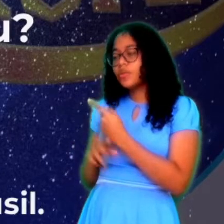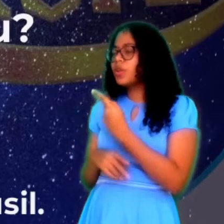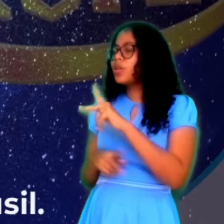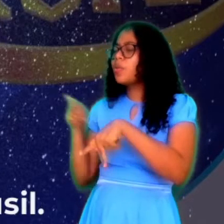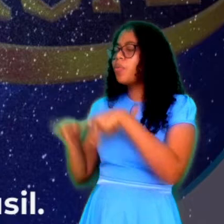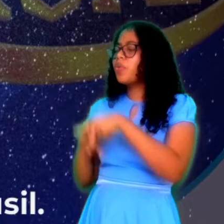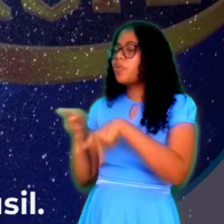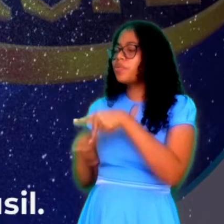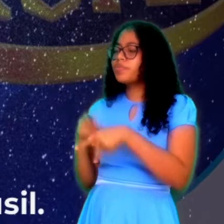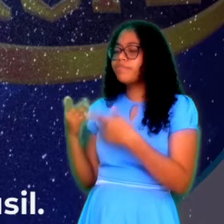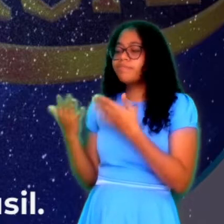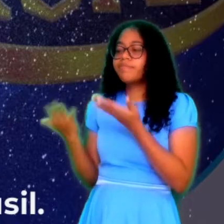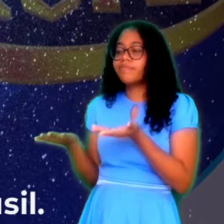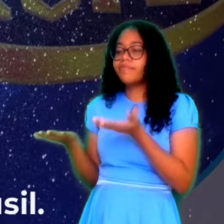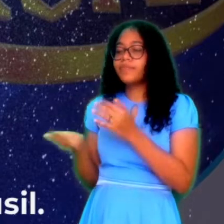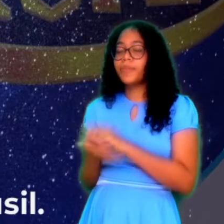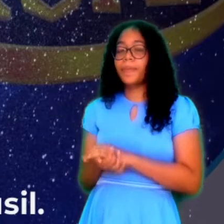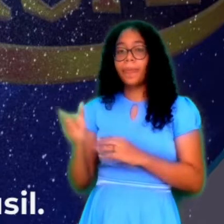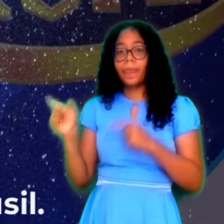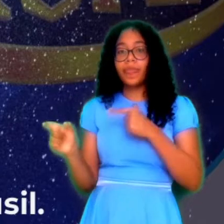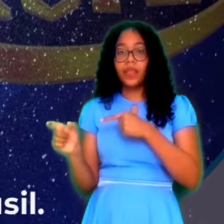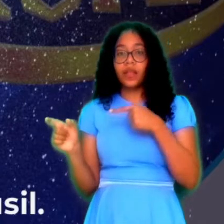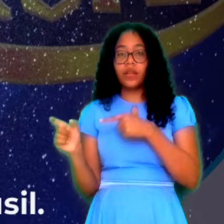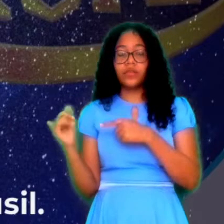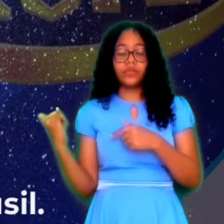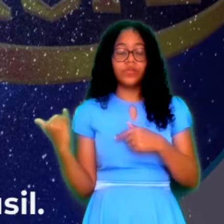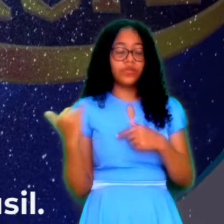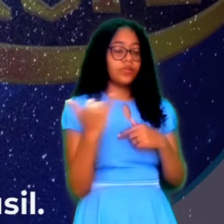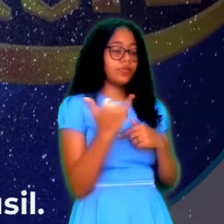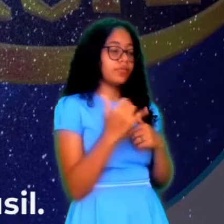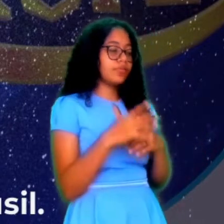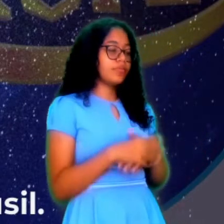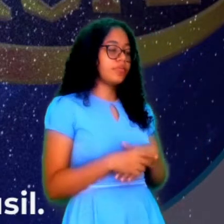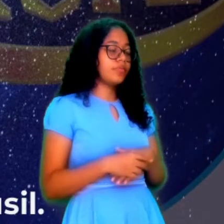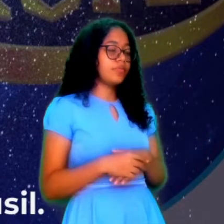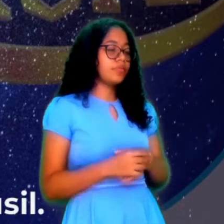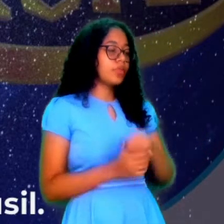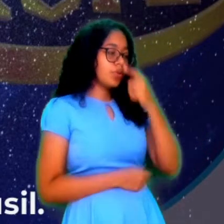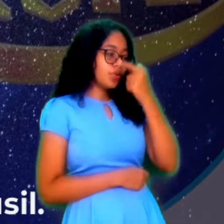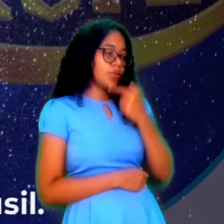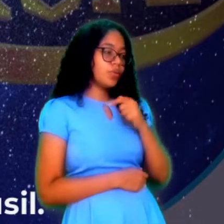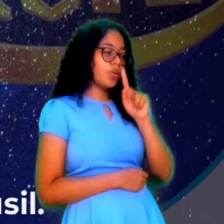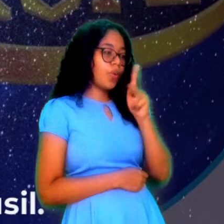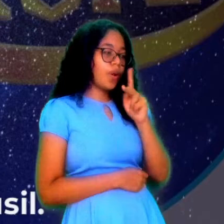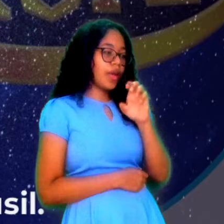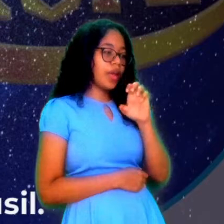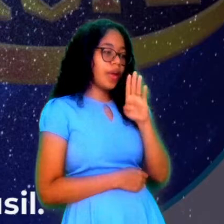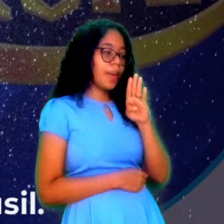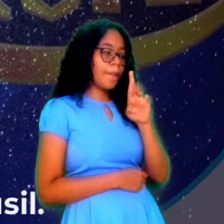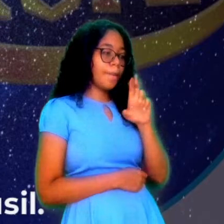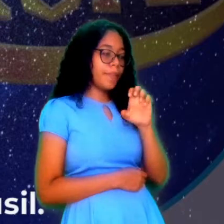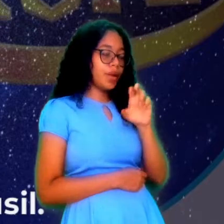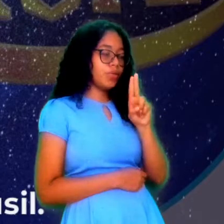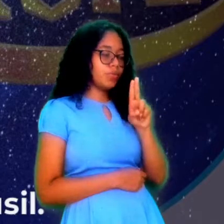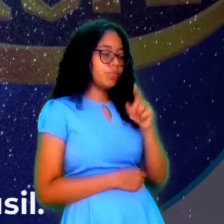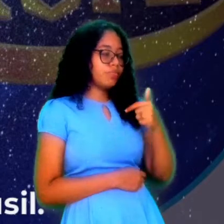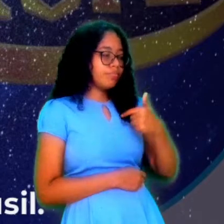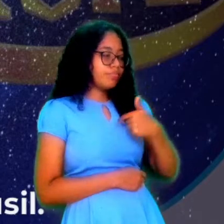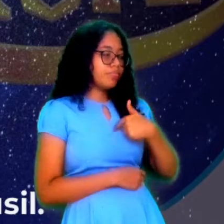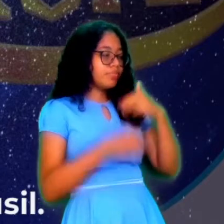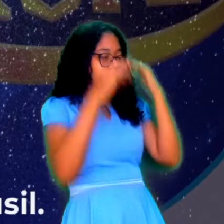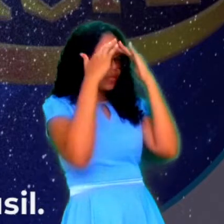tu? Ele lhes respondeu: Sou hebreu e temo ao Senhor,